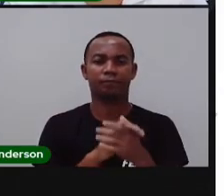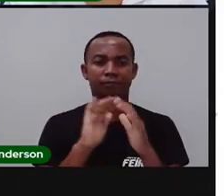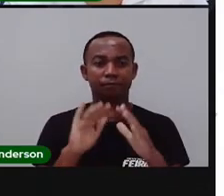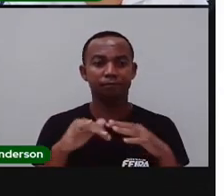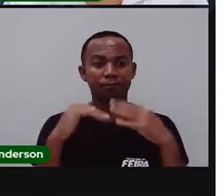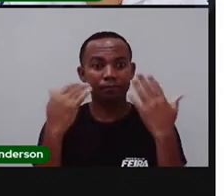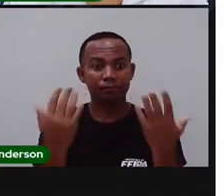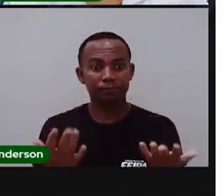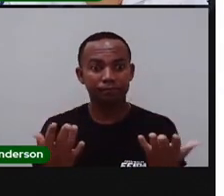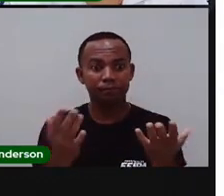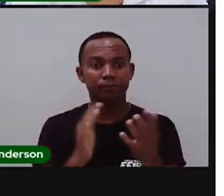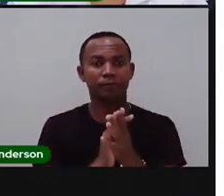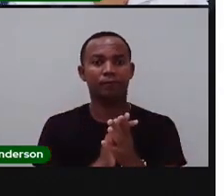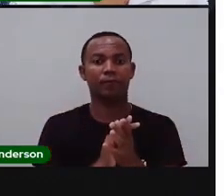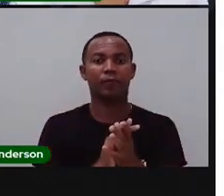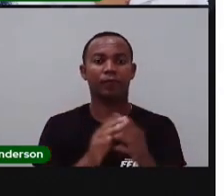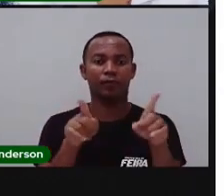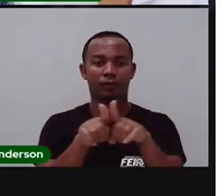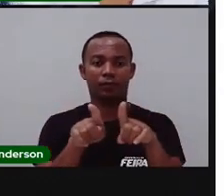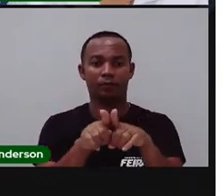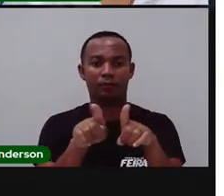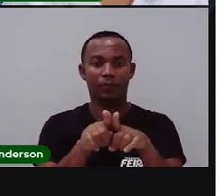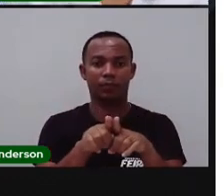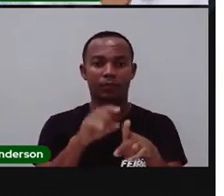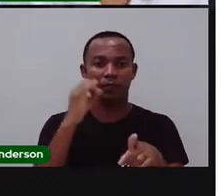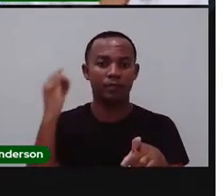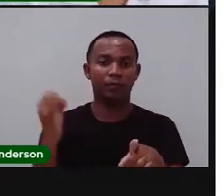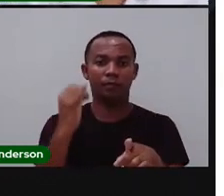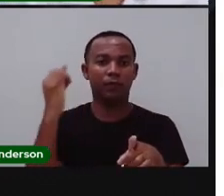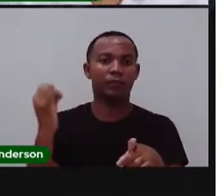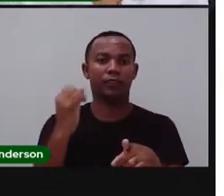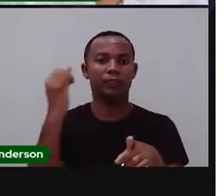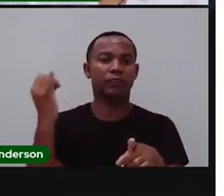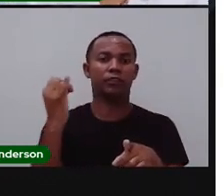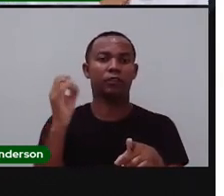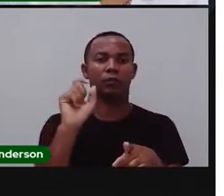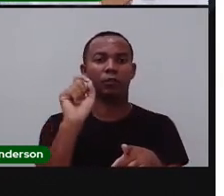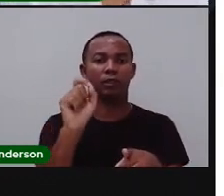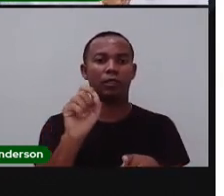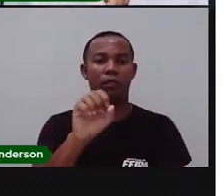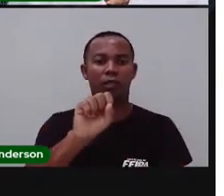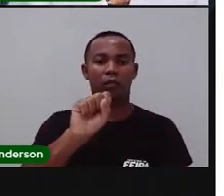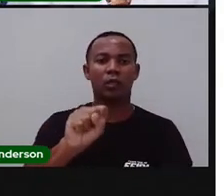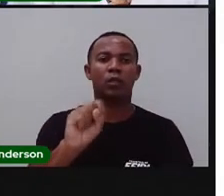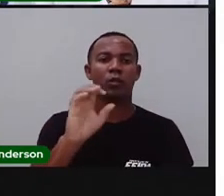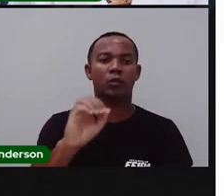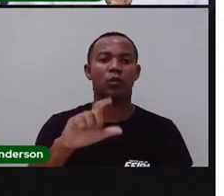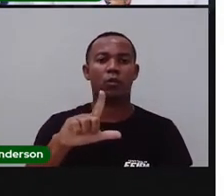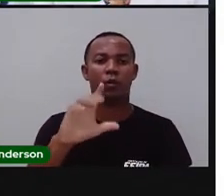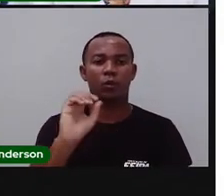E, né, vamos falar também da importância do solo para essa agricultura. Por quê?